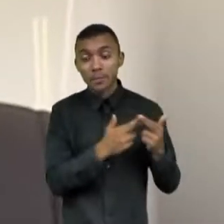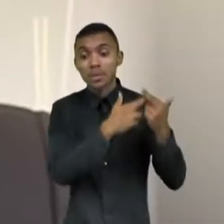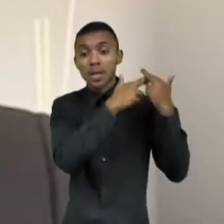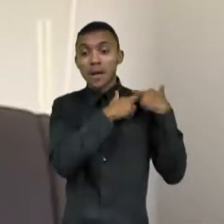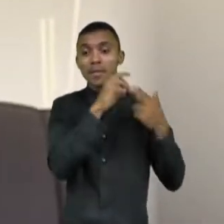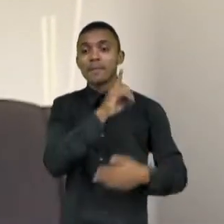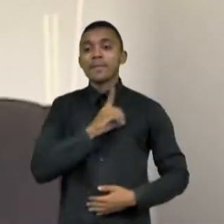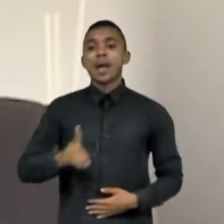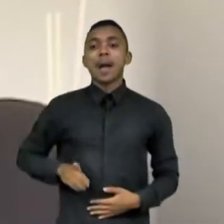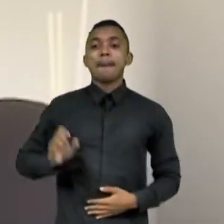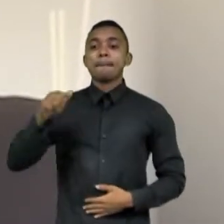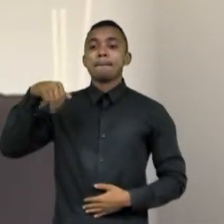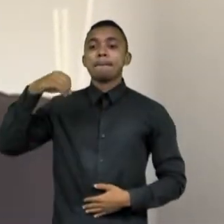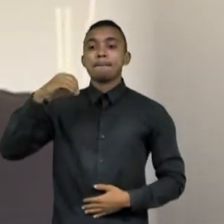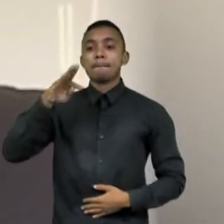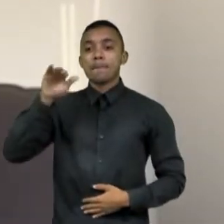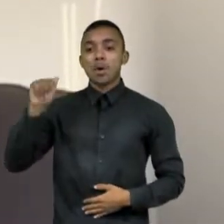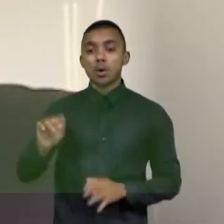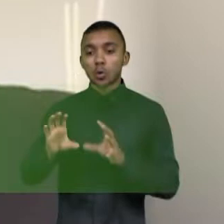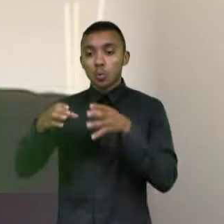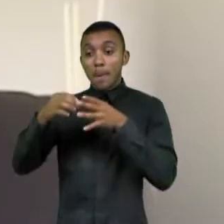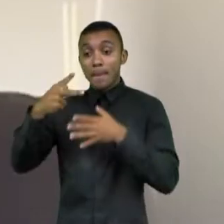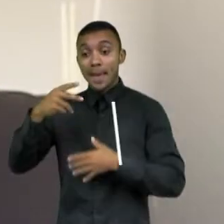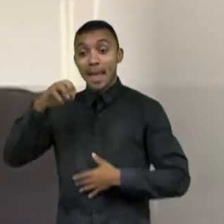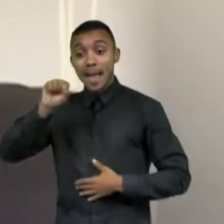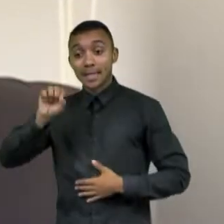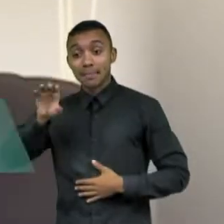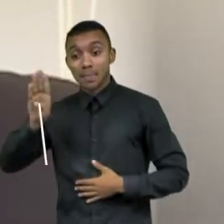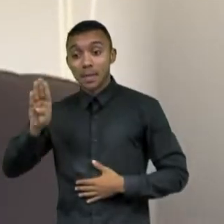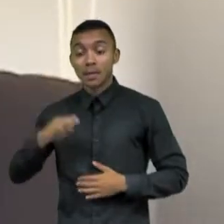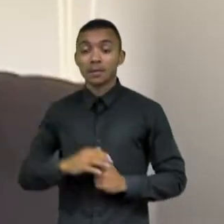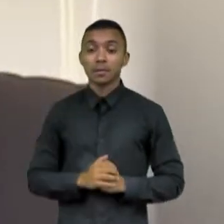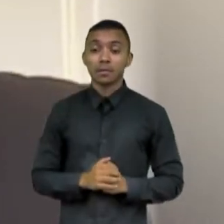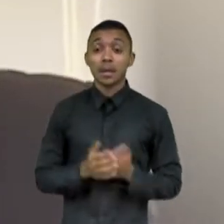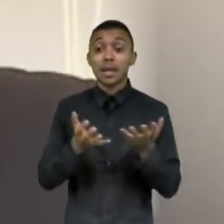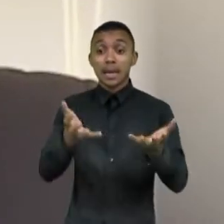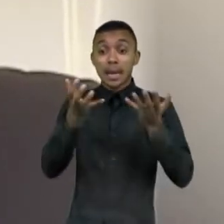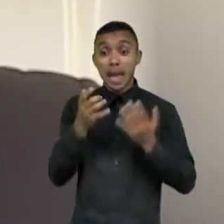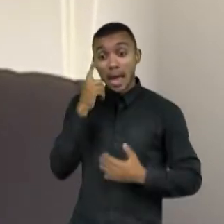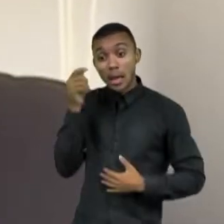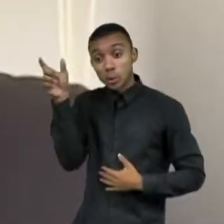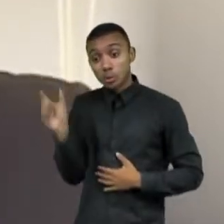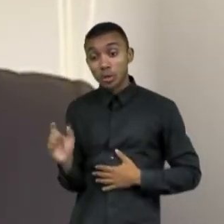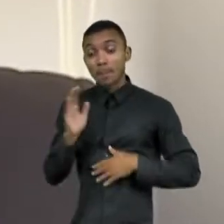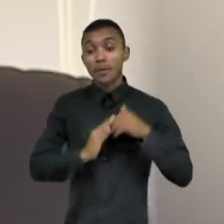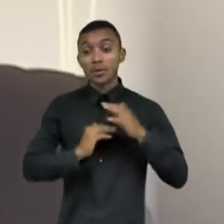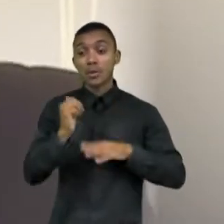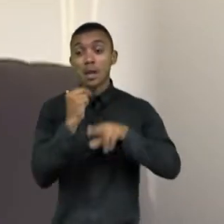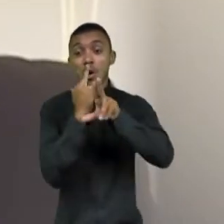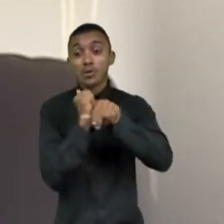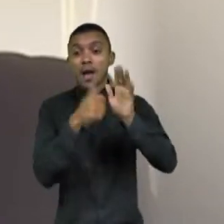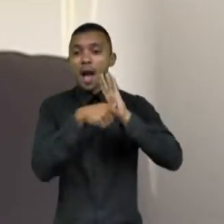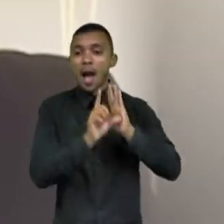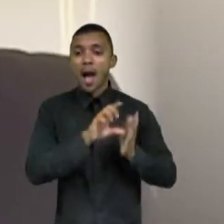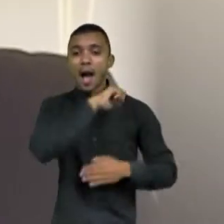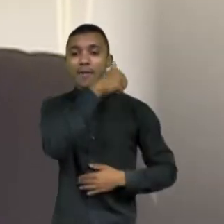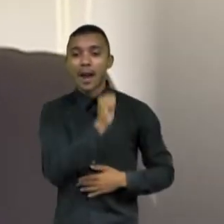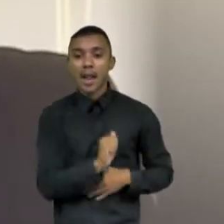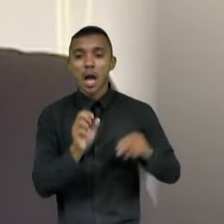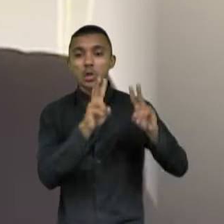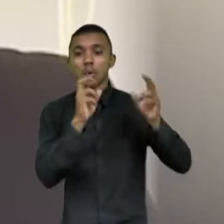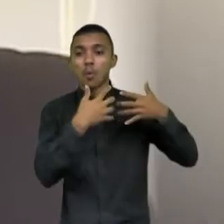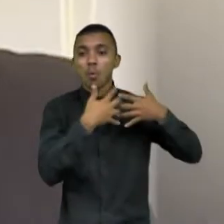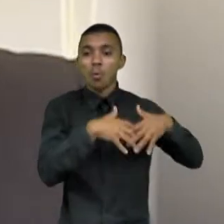Aldique Mota, do PSB. A intenção disso é fazer com que um profissional de nutrição possa averiguar a qualidade